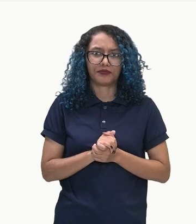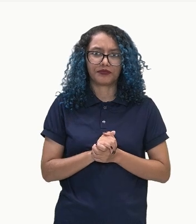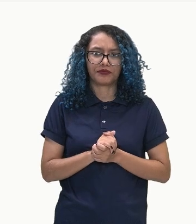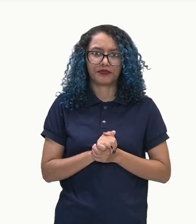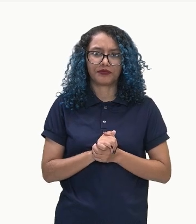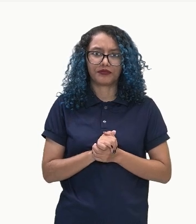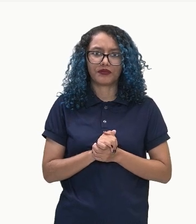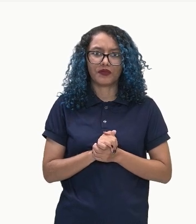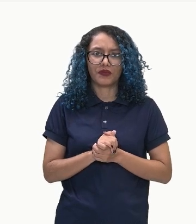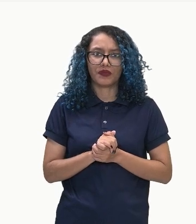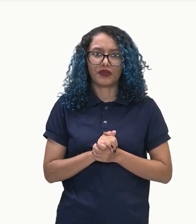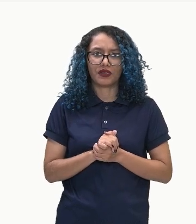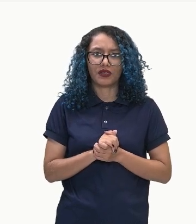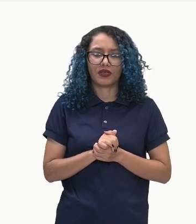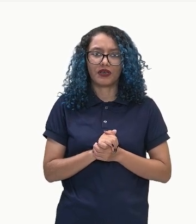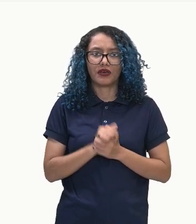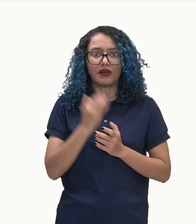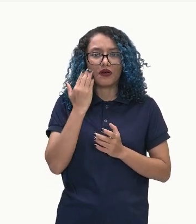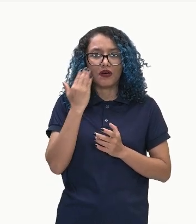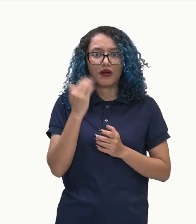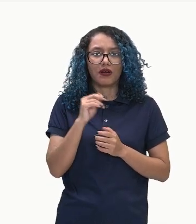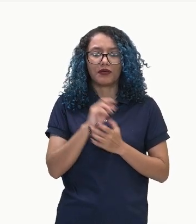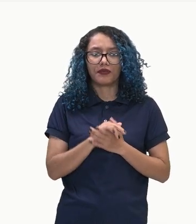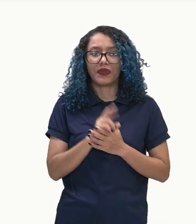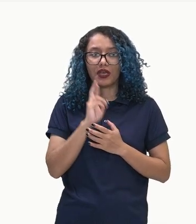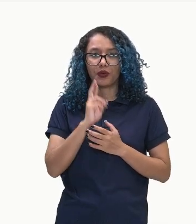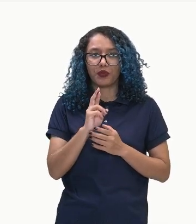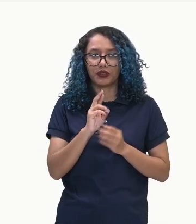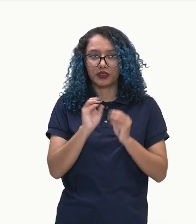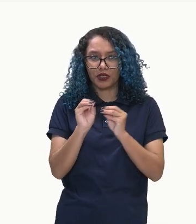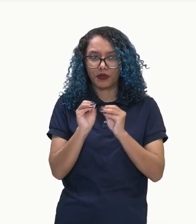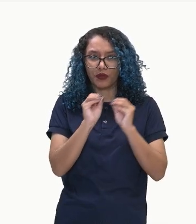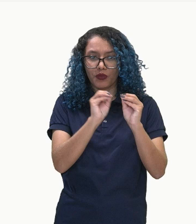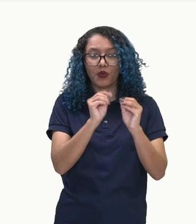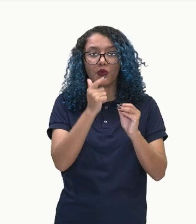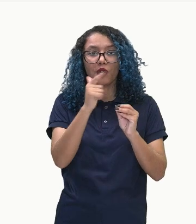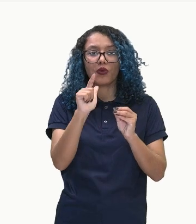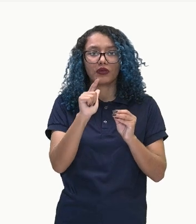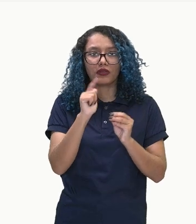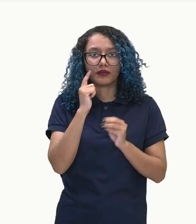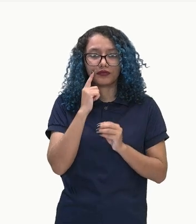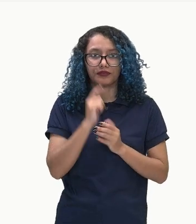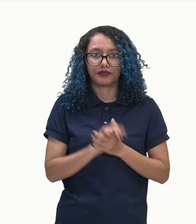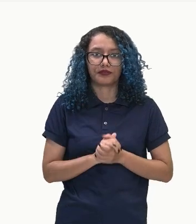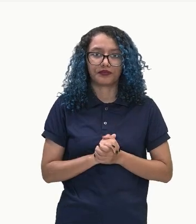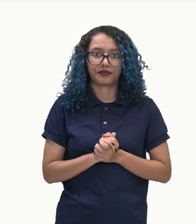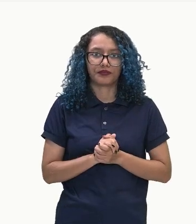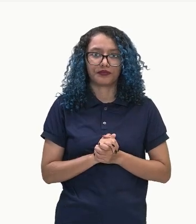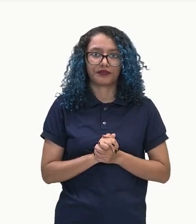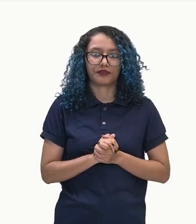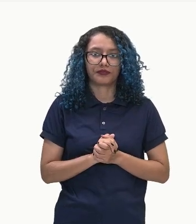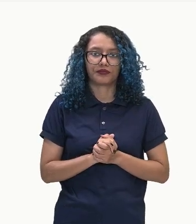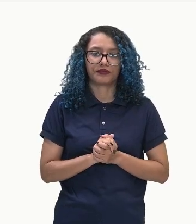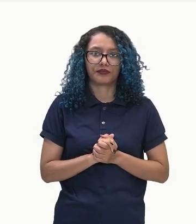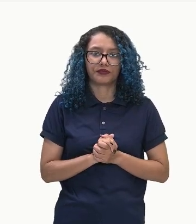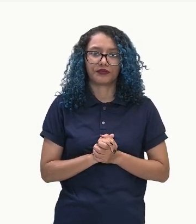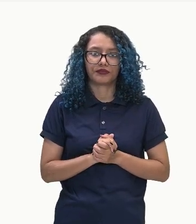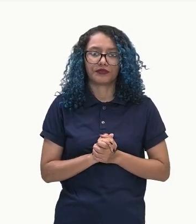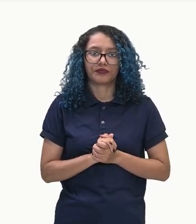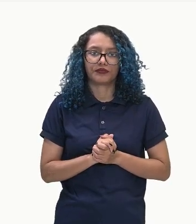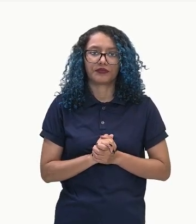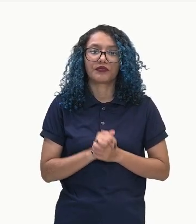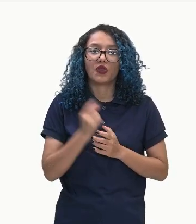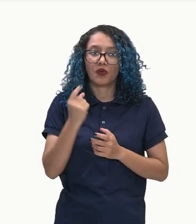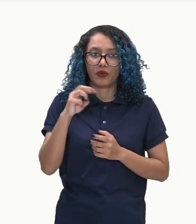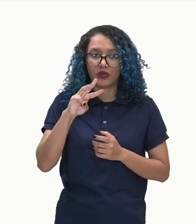essa resposta para outra cartela, certo? Então, disse isso, sabemos que 1 metro cúbico tem